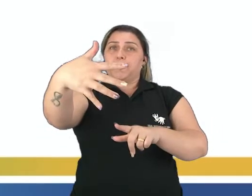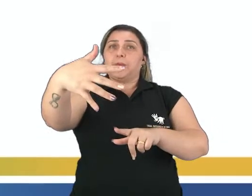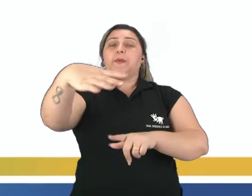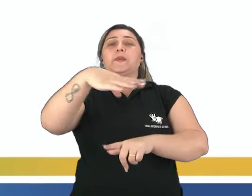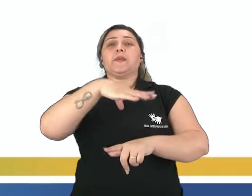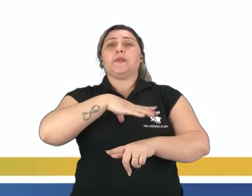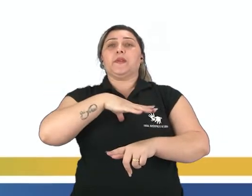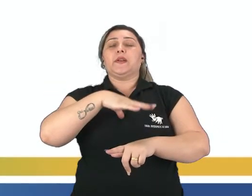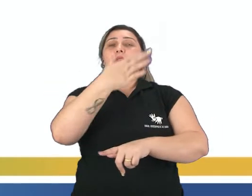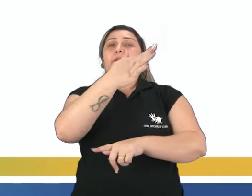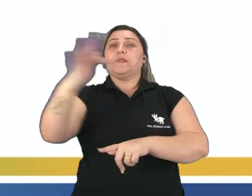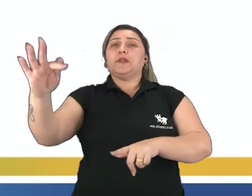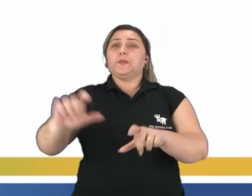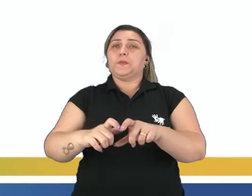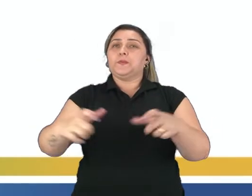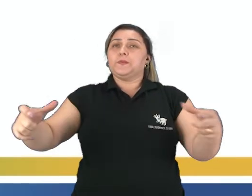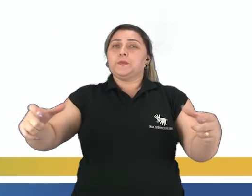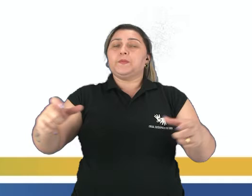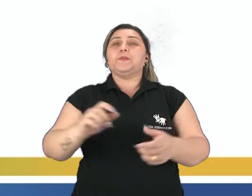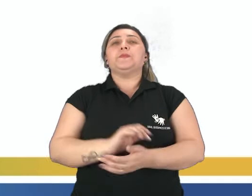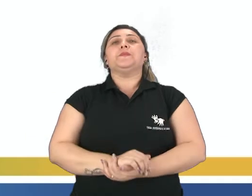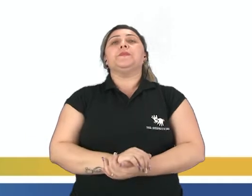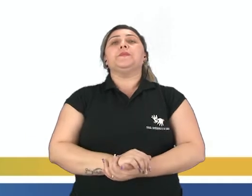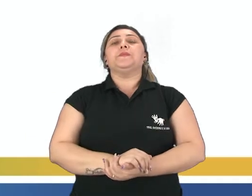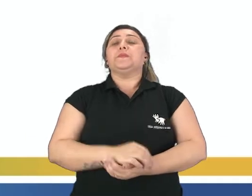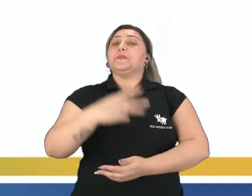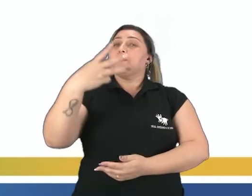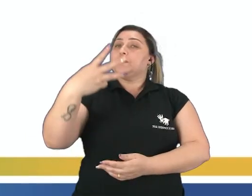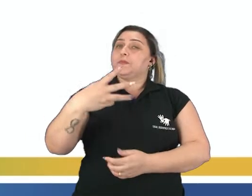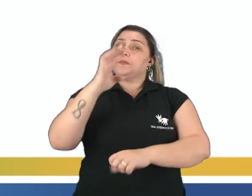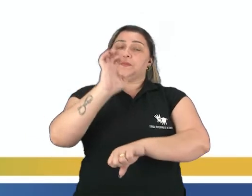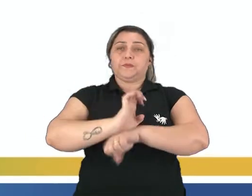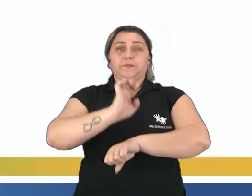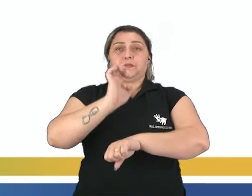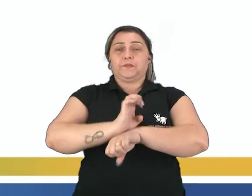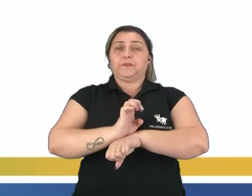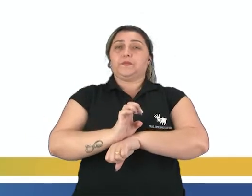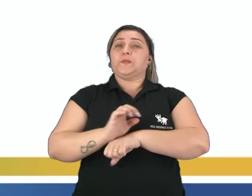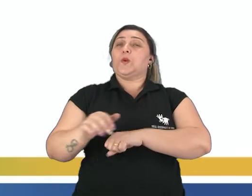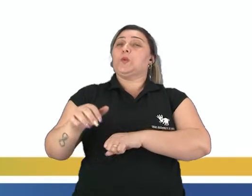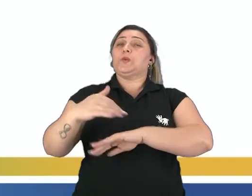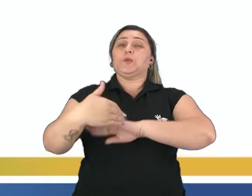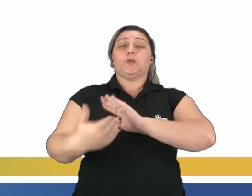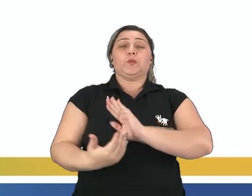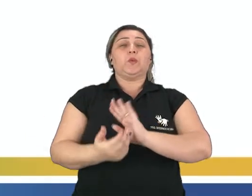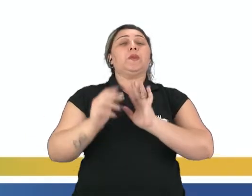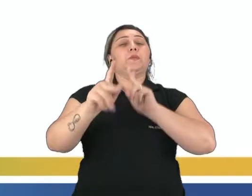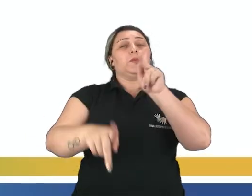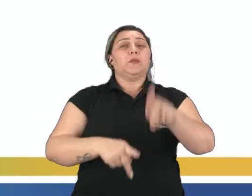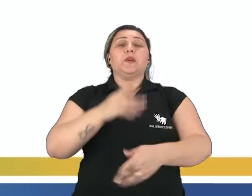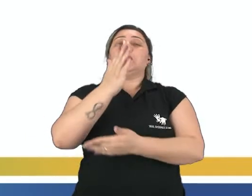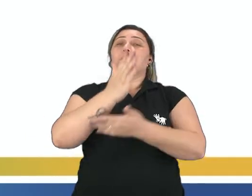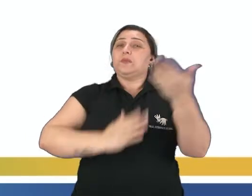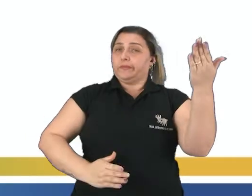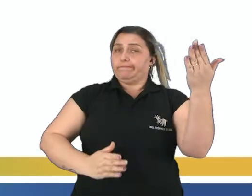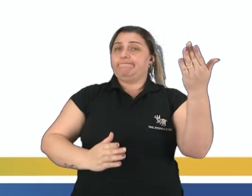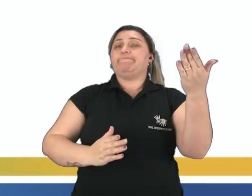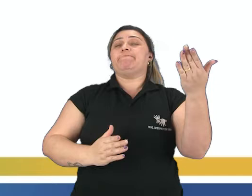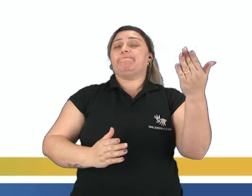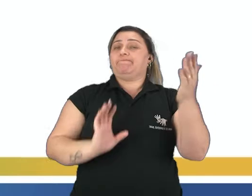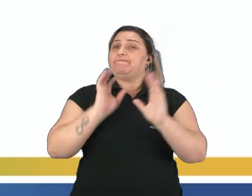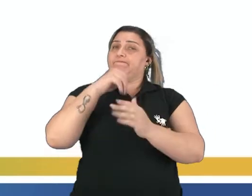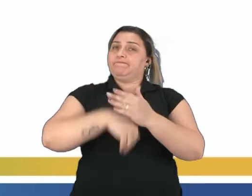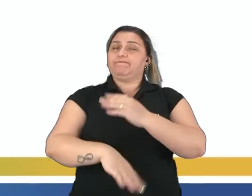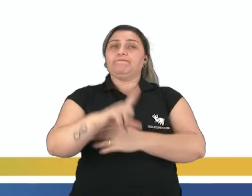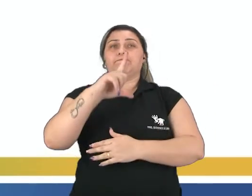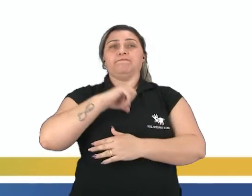escala nas cidades francesas. Então, o terceiro estado, que era composto basicamente por todo o restante da população, e aí dentro a